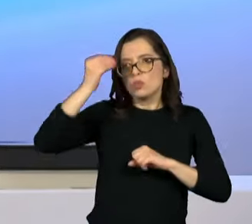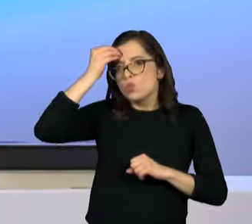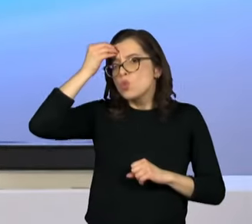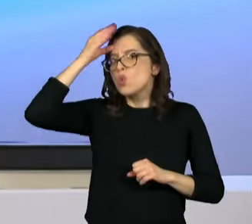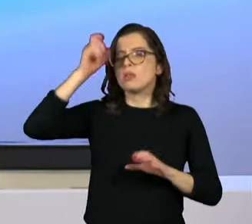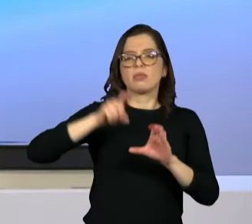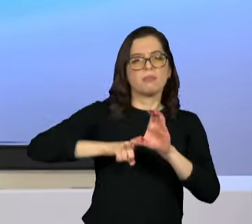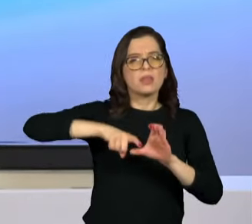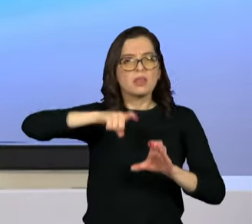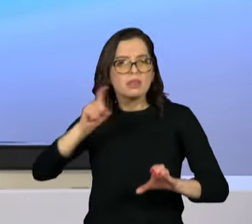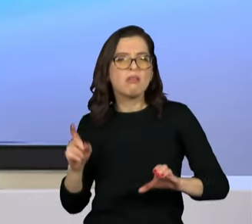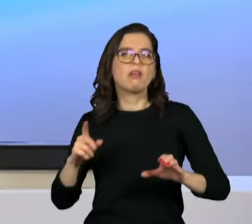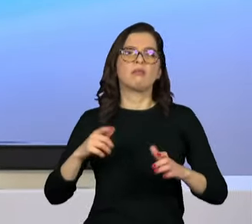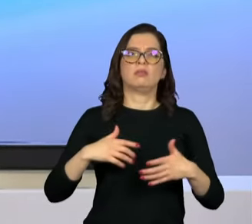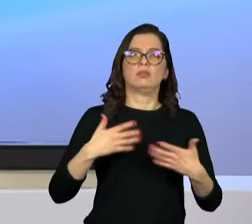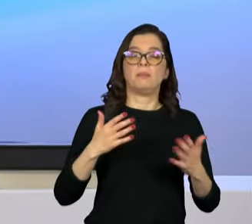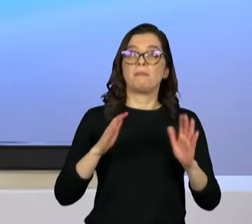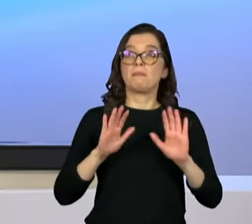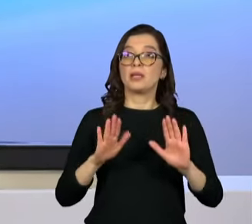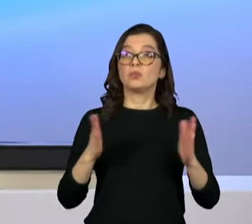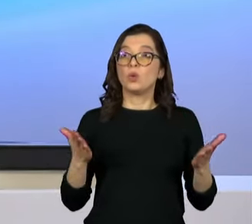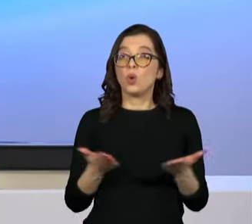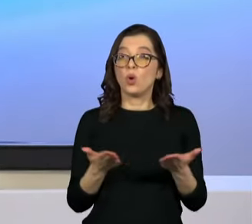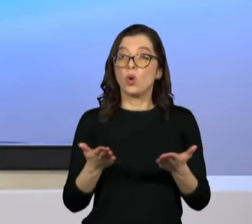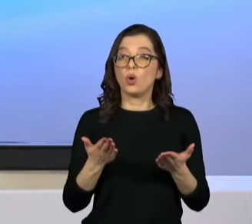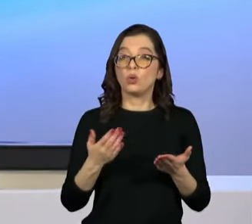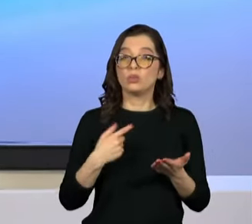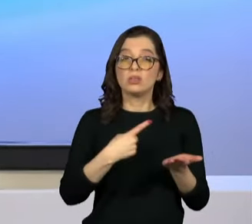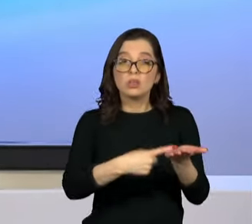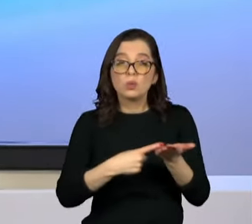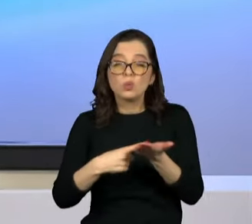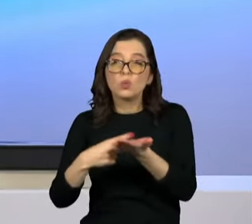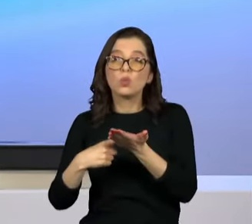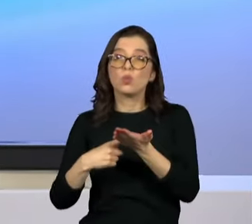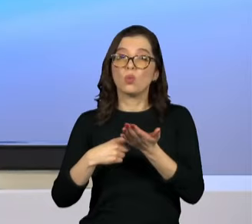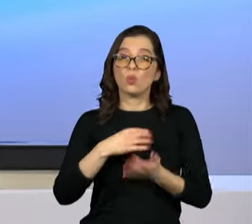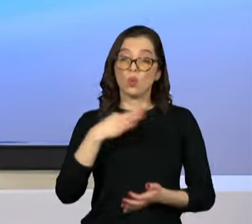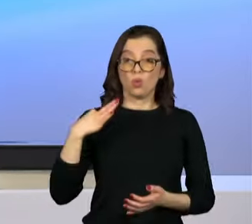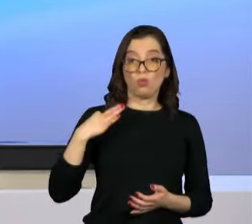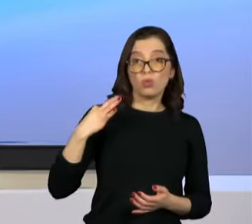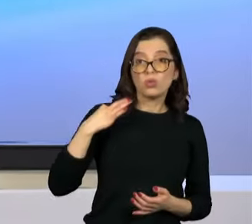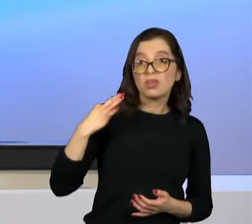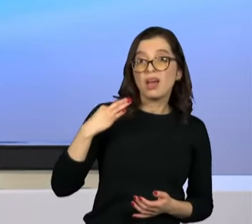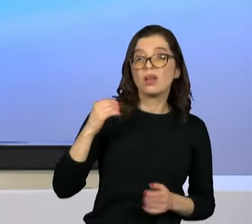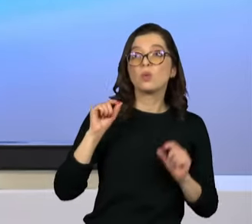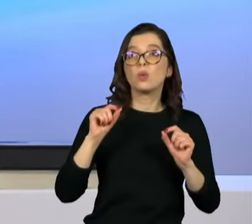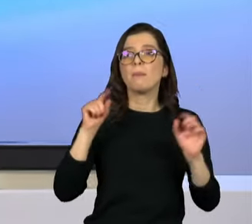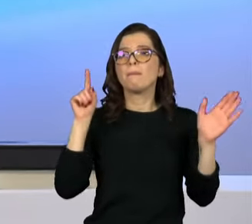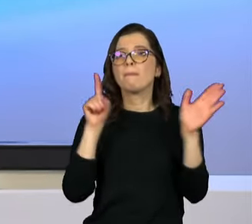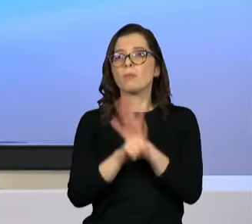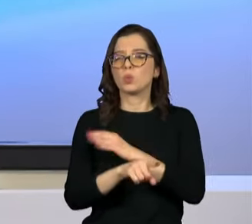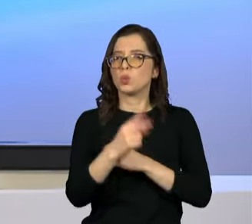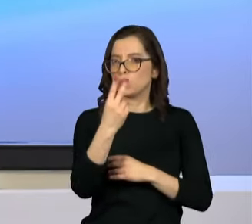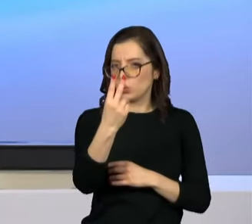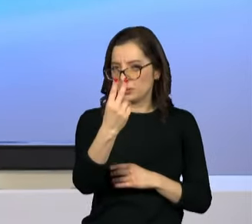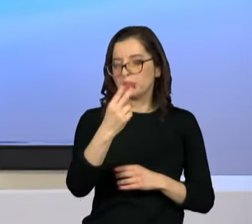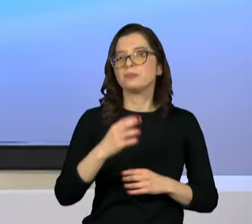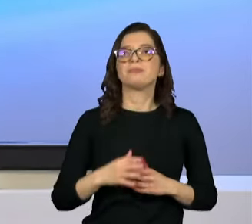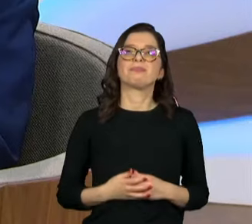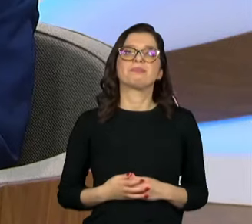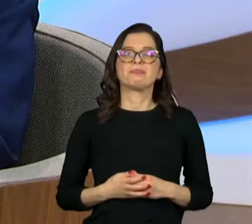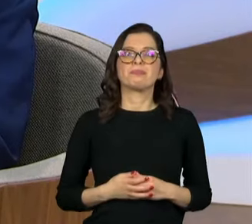suposto acordo, yes, voluntário. A minha pergunta é, duas, dentro do contexto do Brasil, onde a gente tem cerca